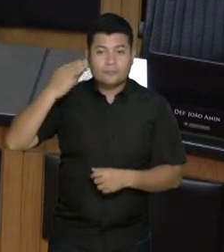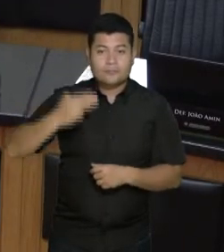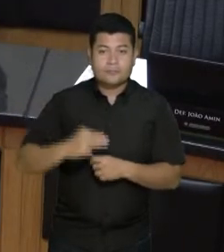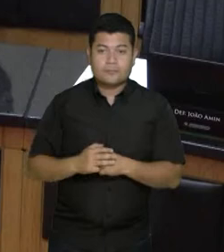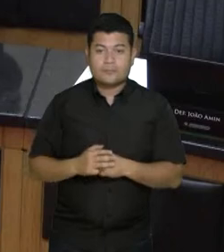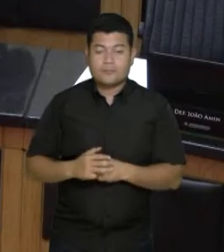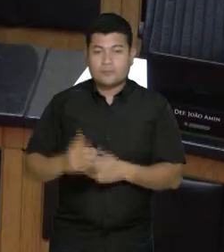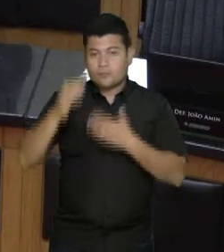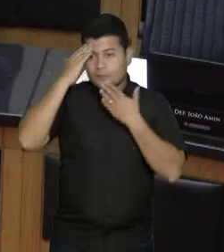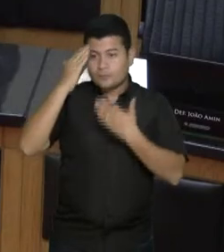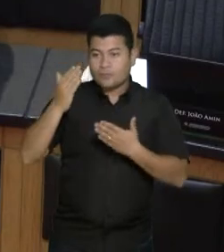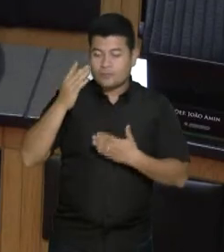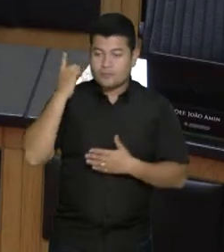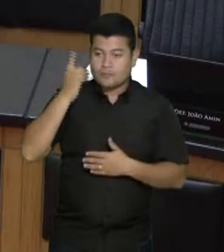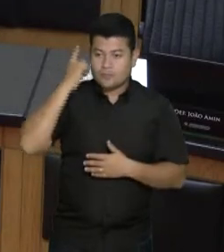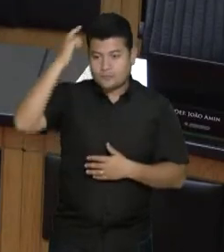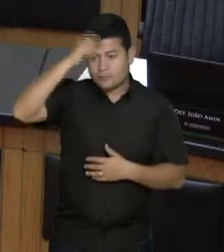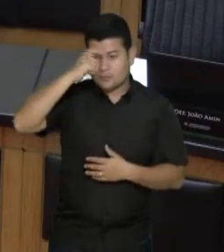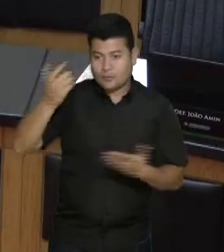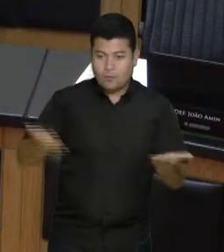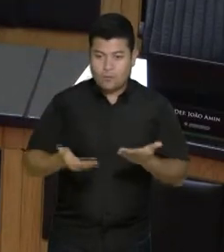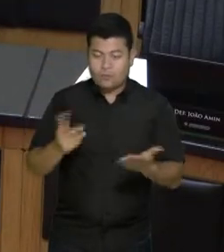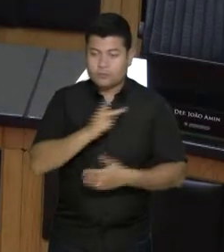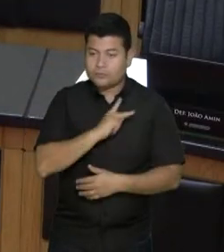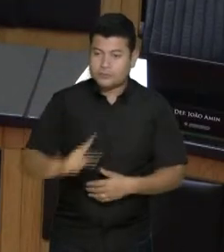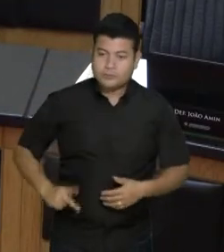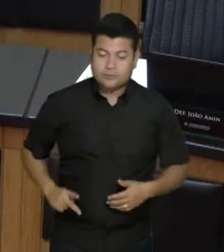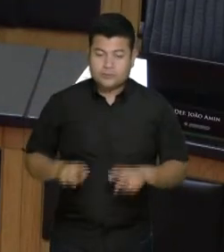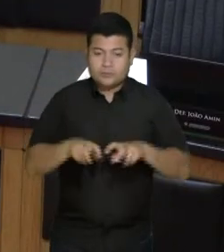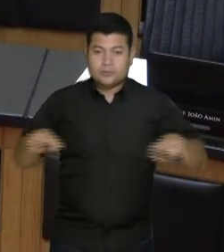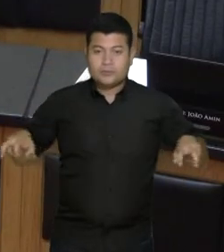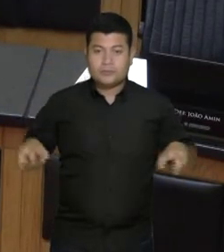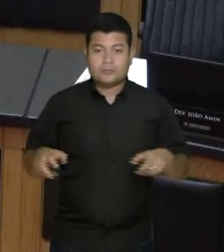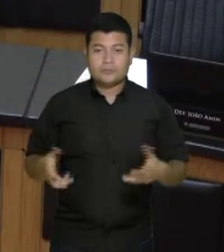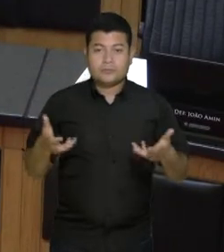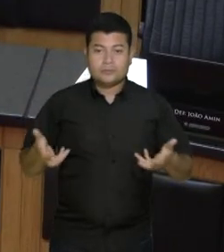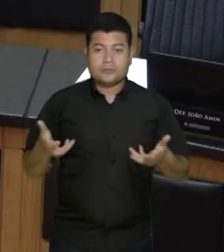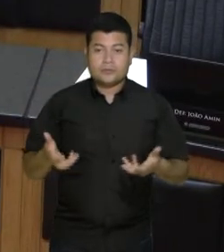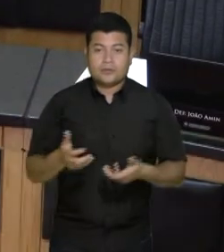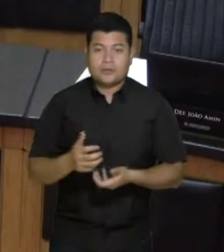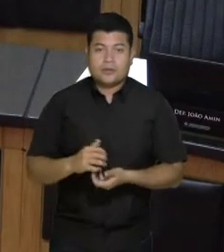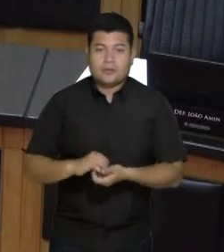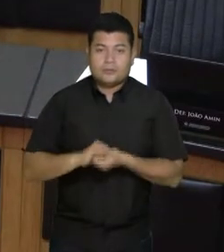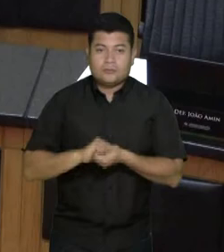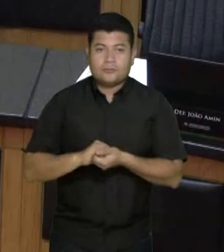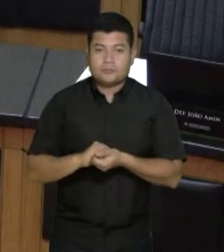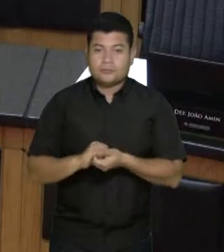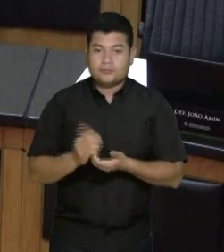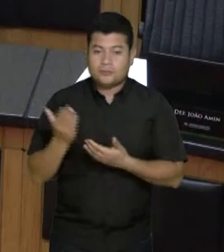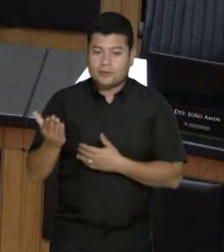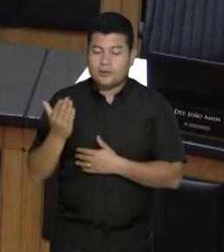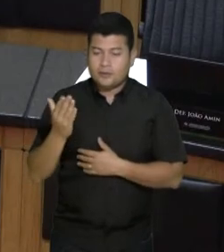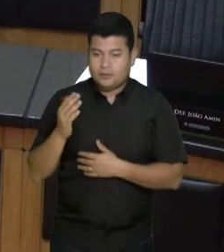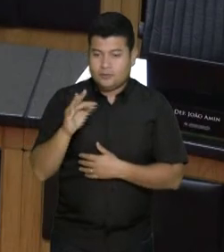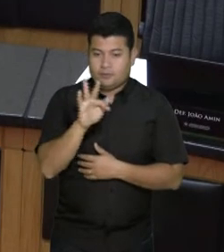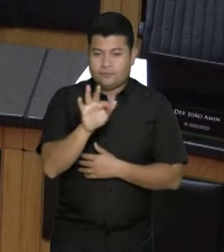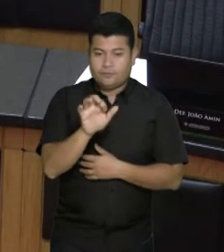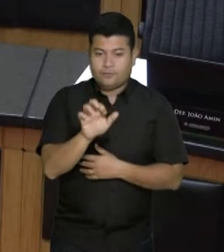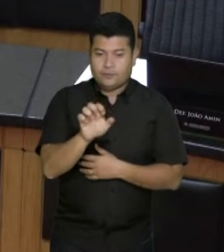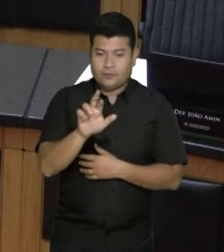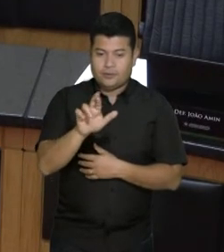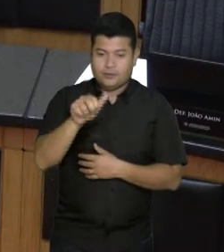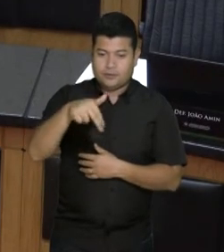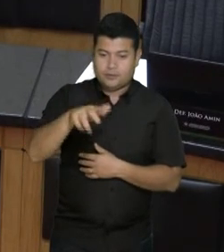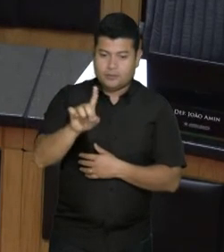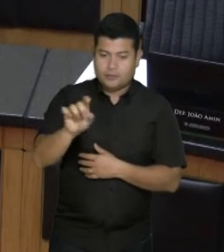Maurício Cudilarque, nosso presidente em exercício. Quero cumprimentar aqui a prefeita Fernanda Córdova, uma das mulheres que